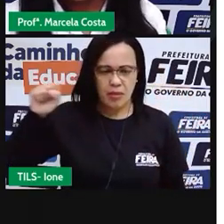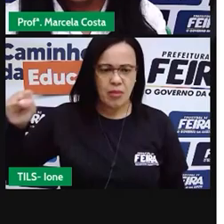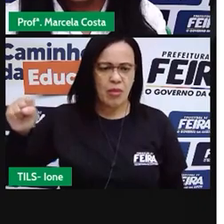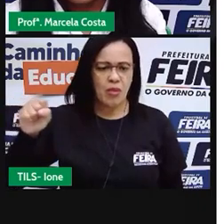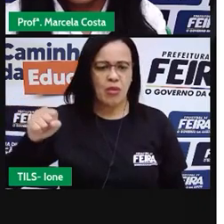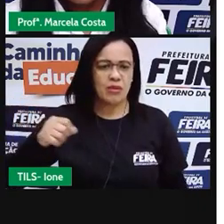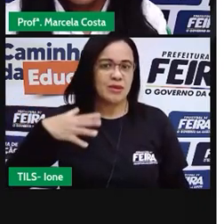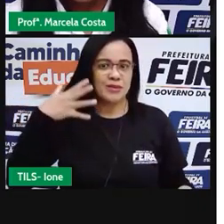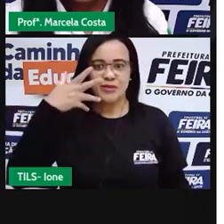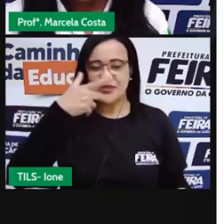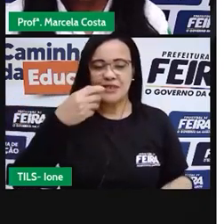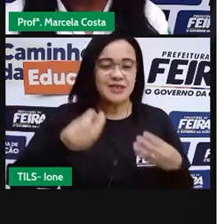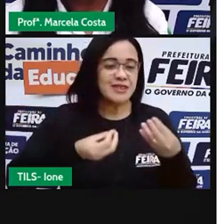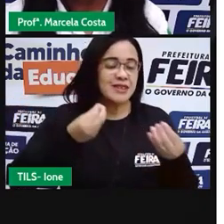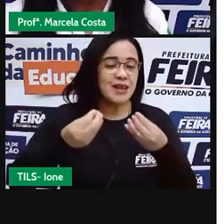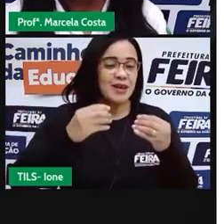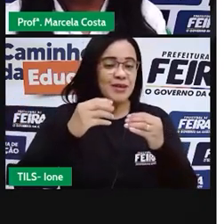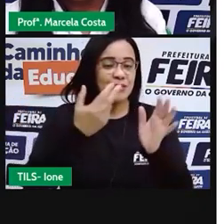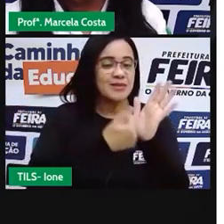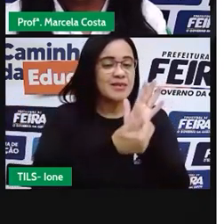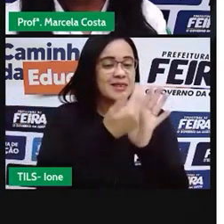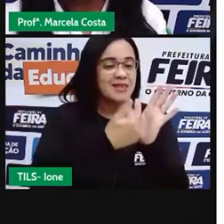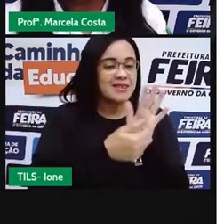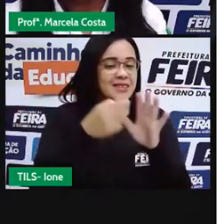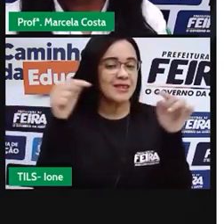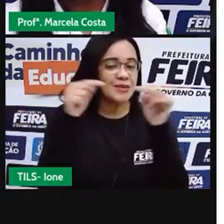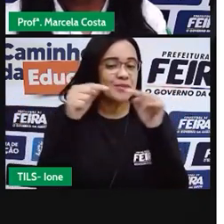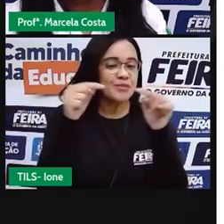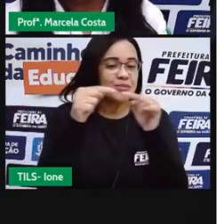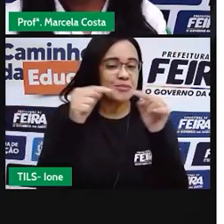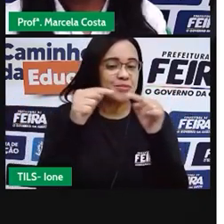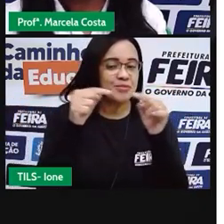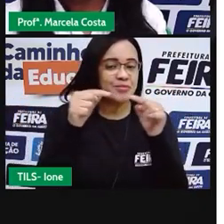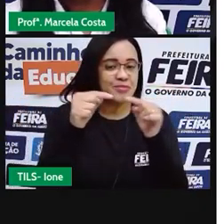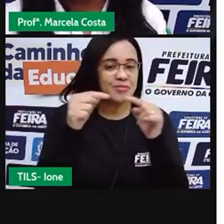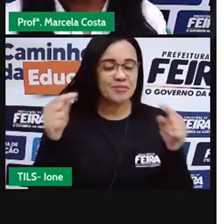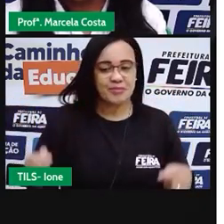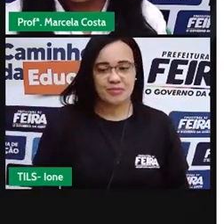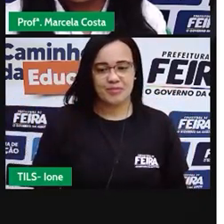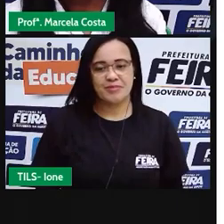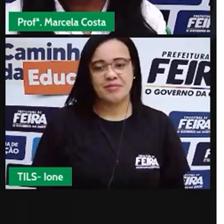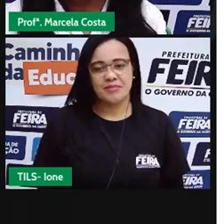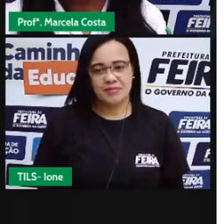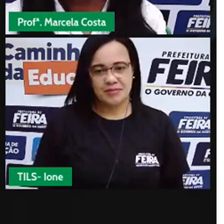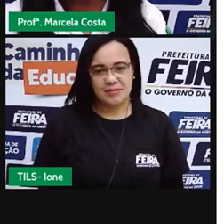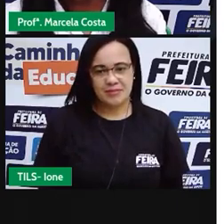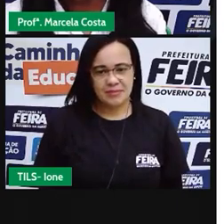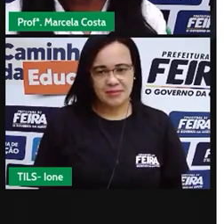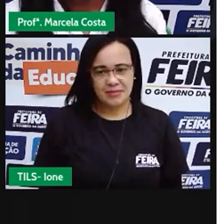Essa TV tem o formato de um quadrado, quatro lados iguais.